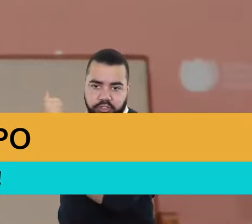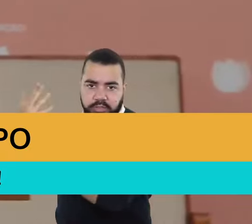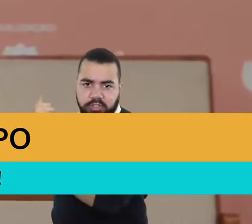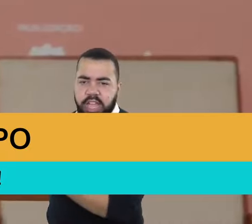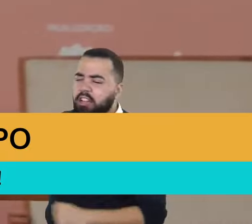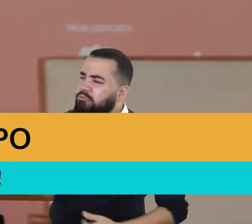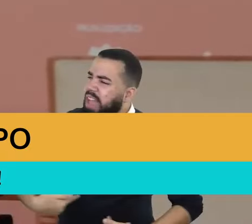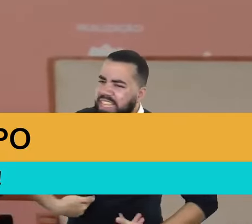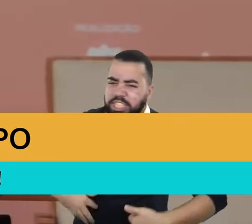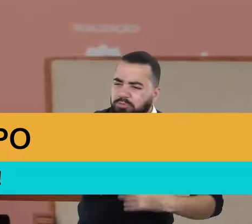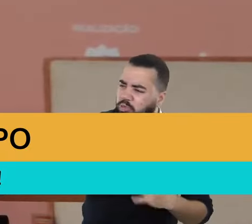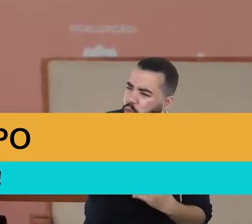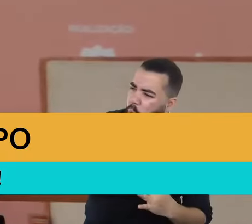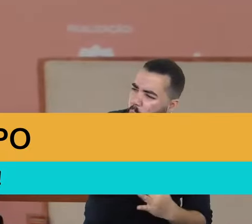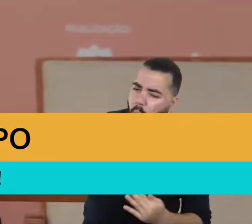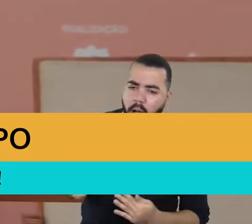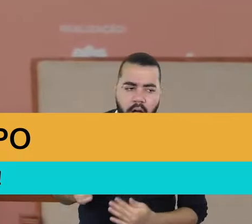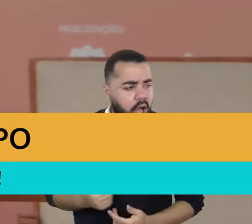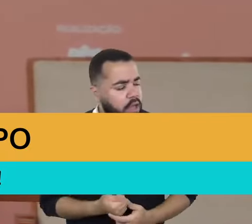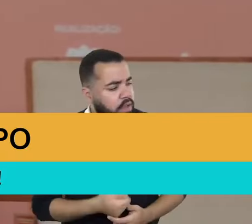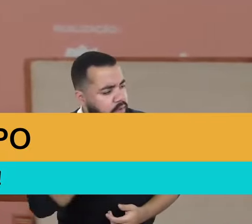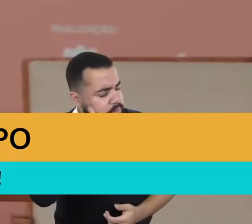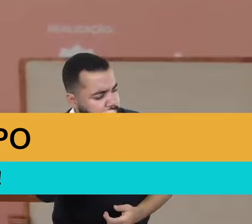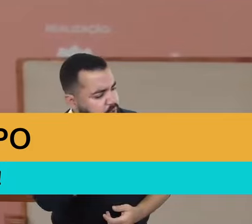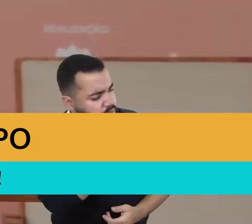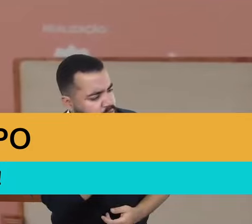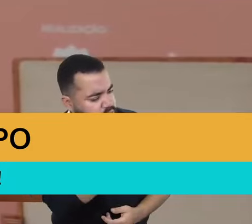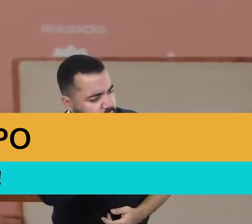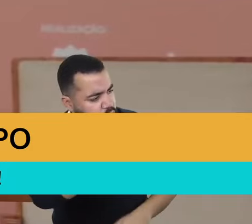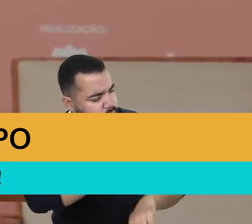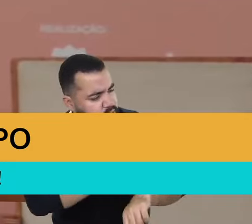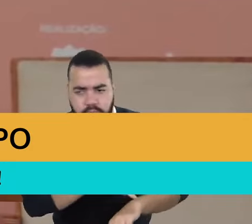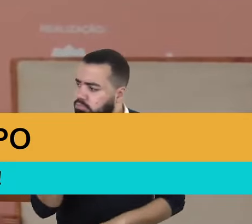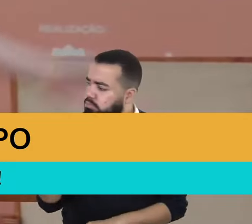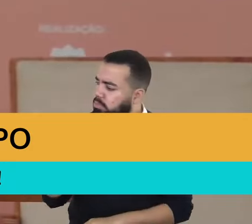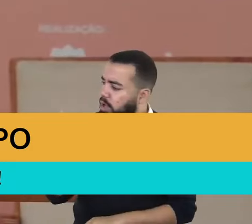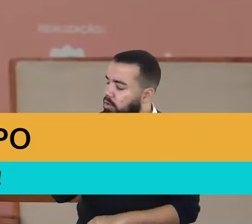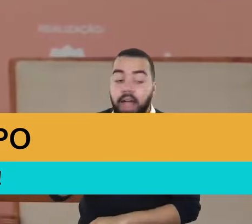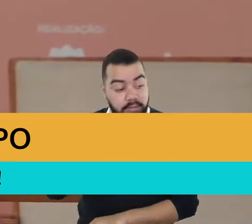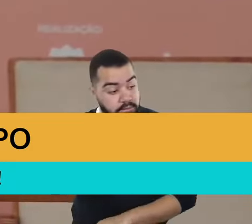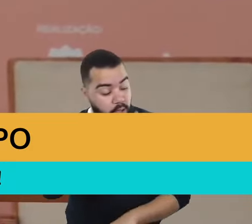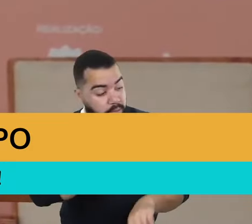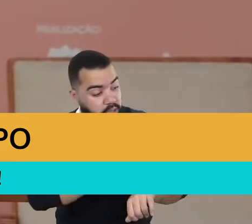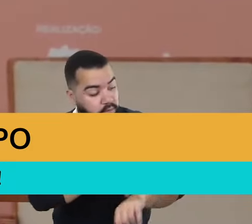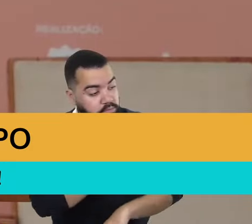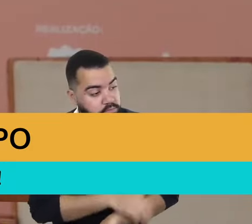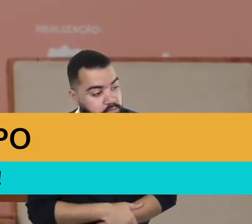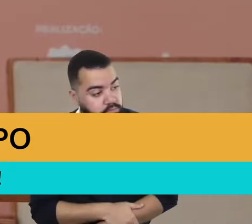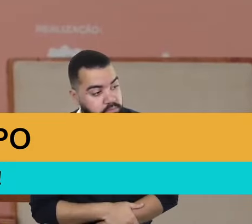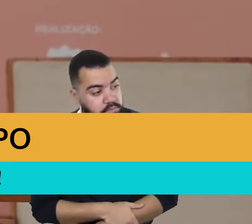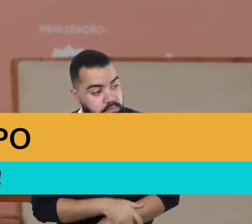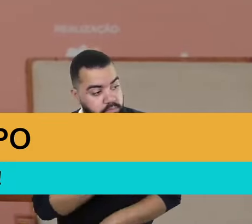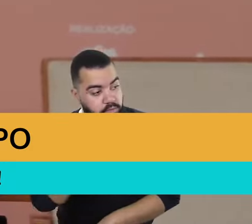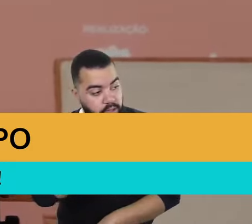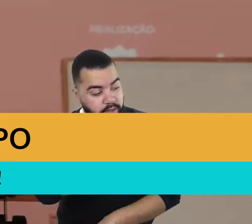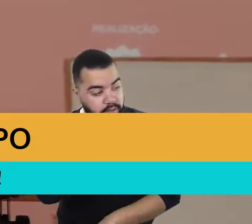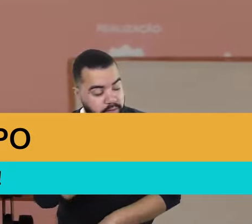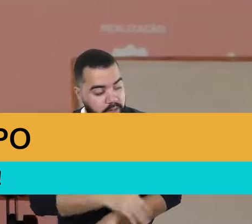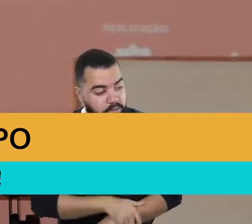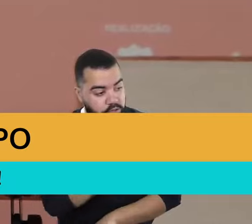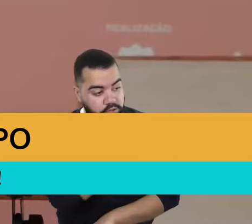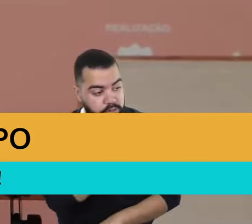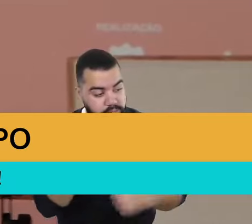minha barriga tá doendo aqui. Aí minha mãe fala, você foi fazer xixi? Eu, não. Ela vai fazer xixi, sua bexiga,